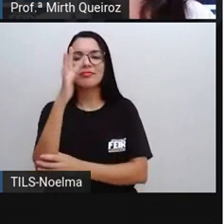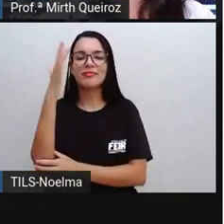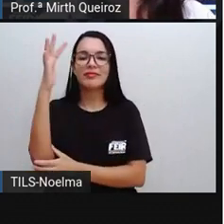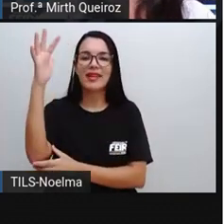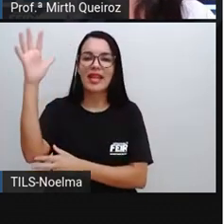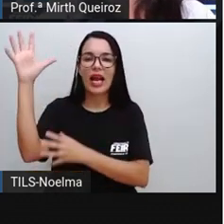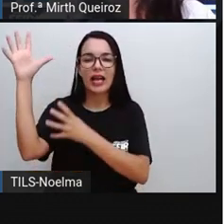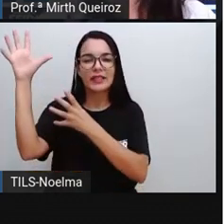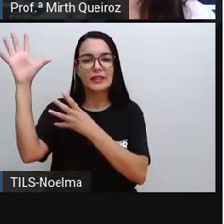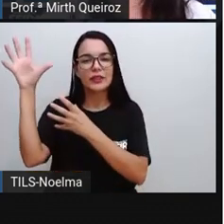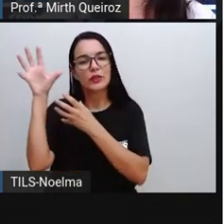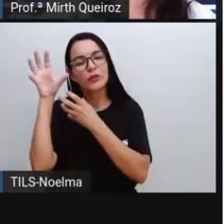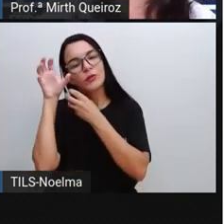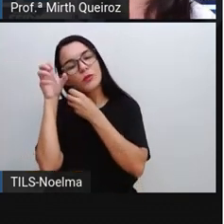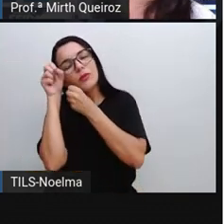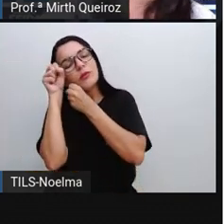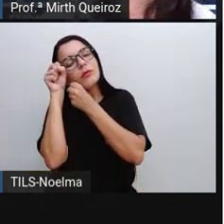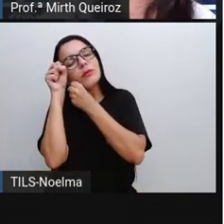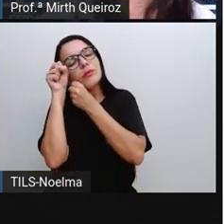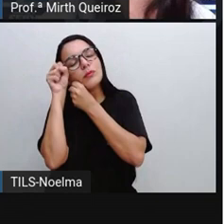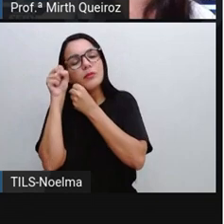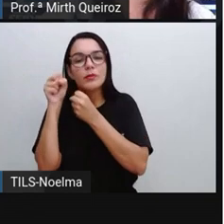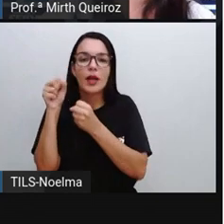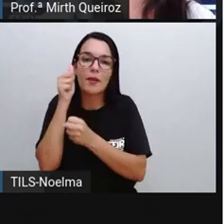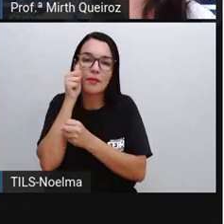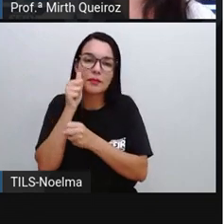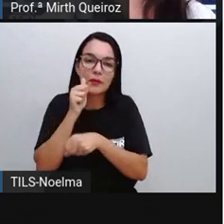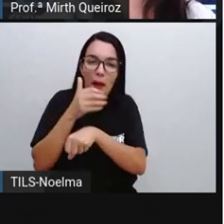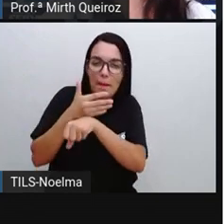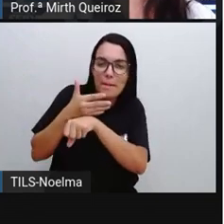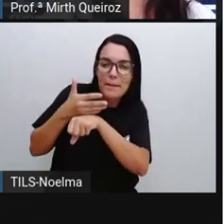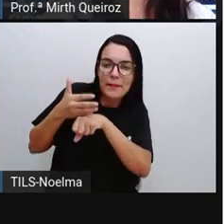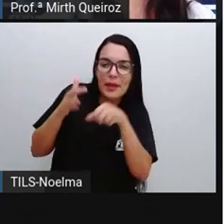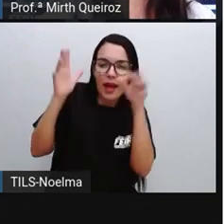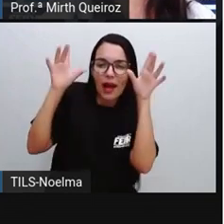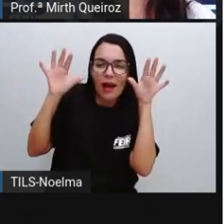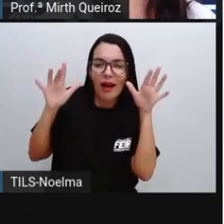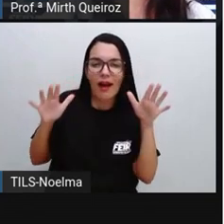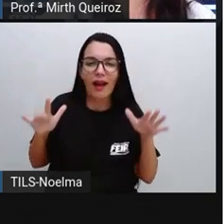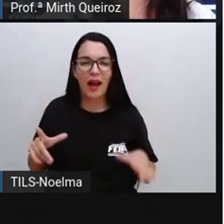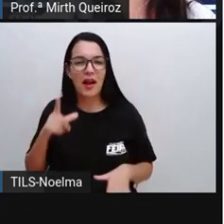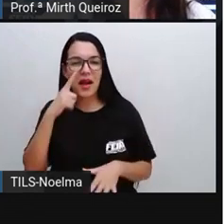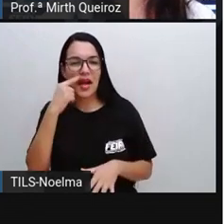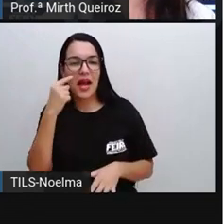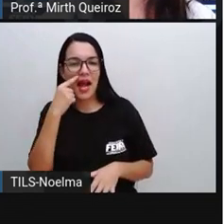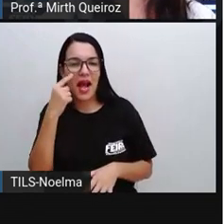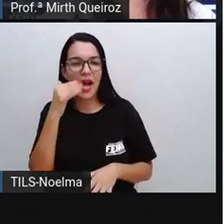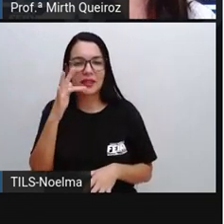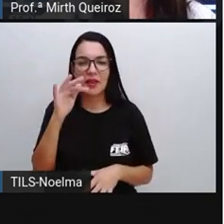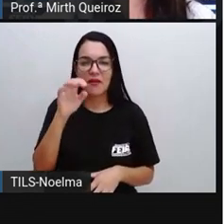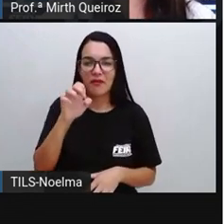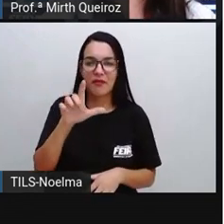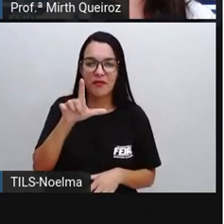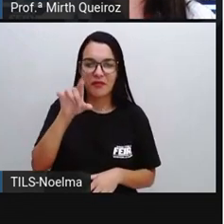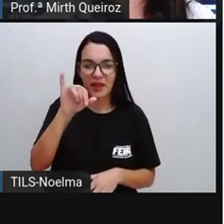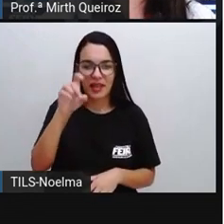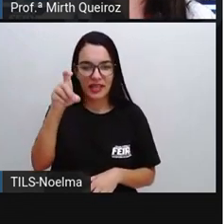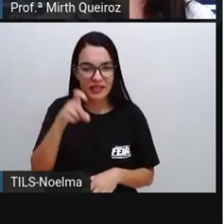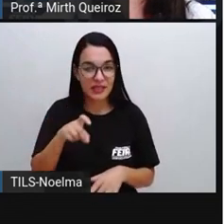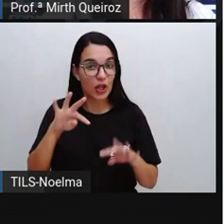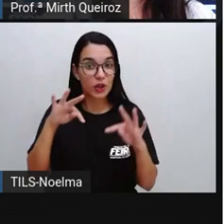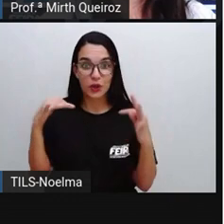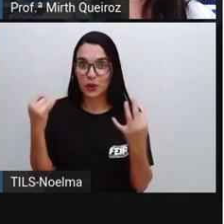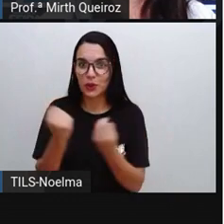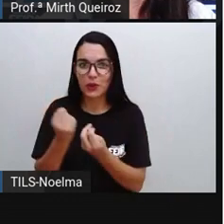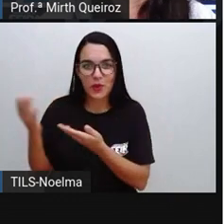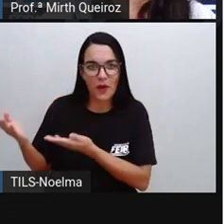de Cinderela, Branca de Neve, o Gato Félix, todos ilustres convidados de cada uma das festas,